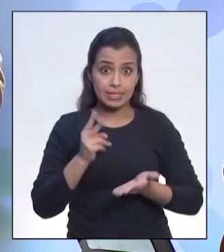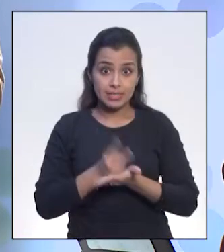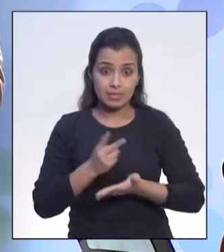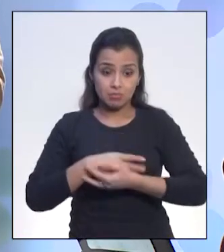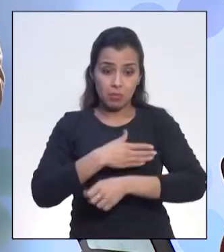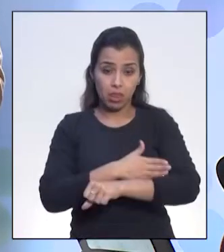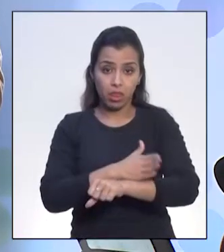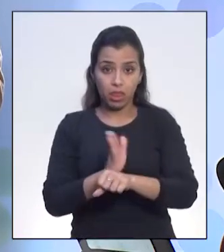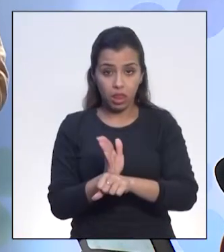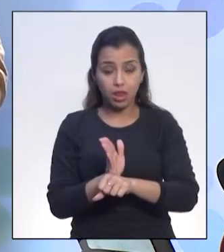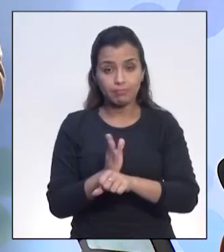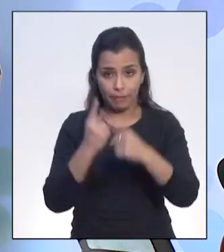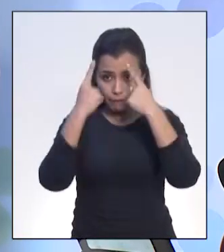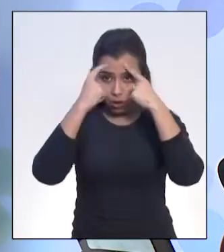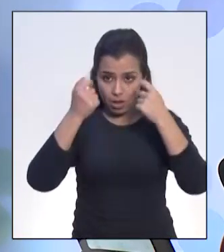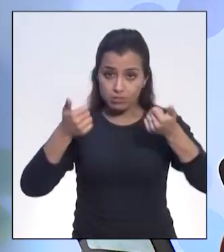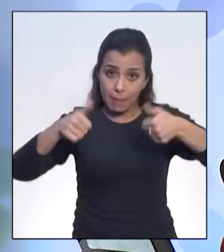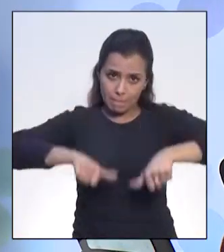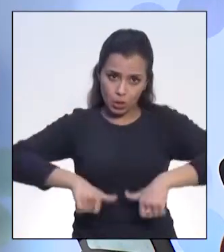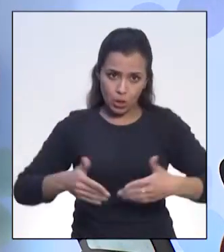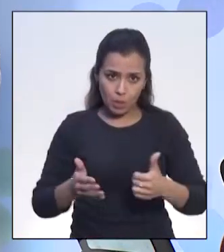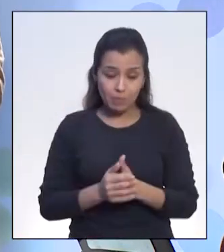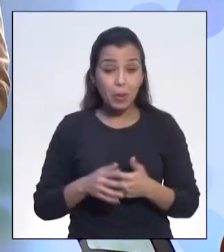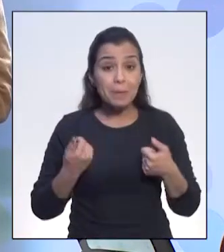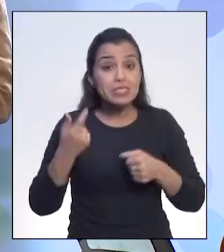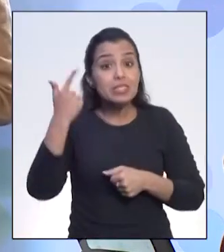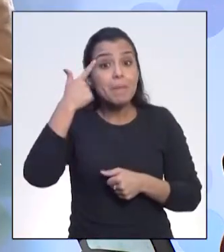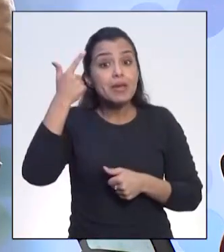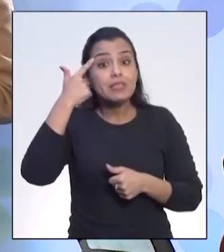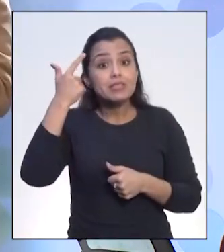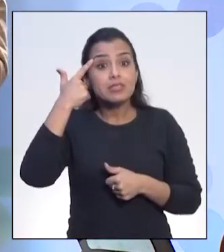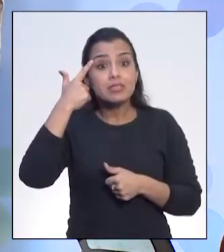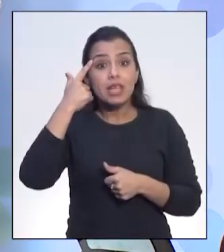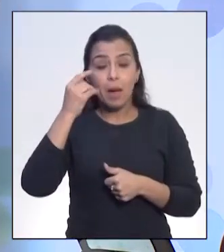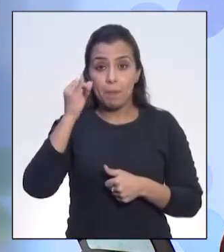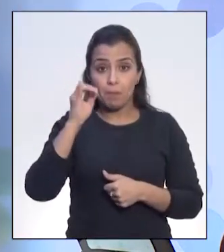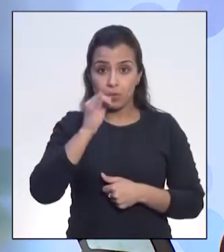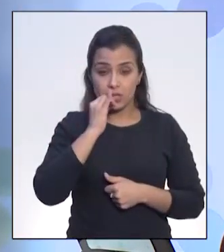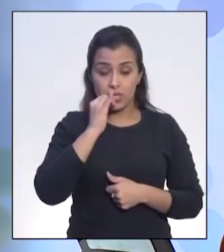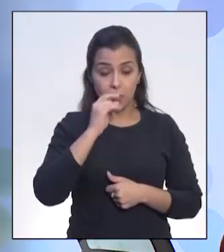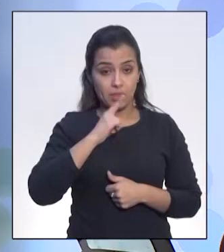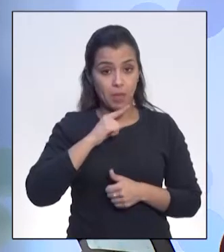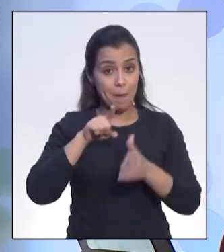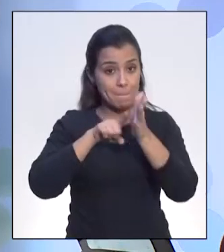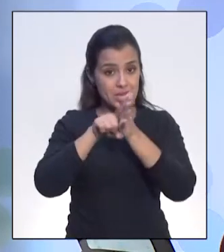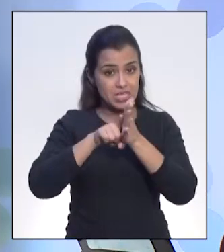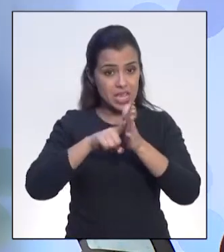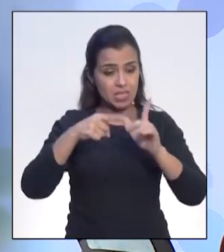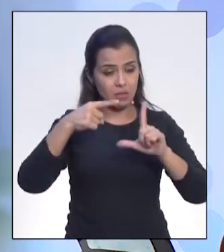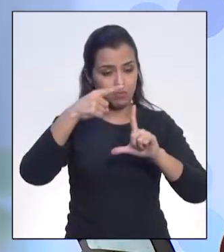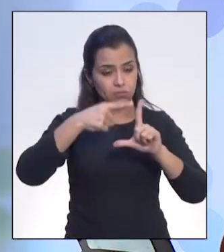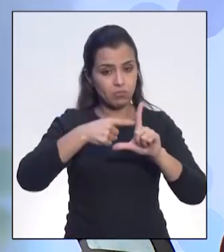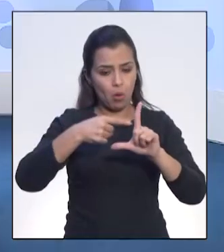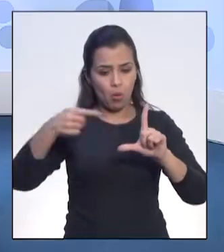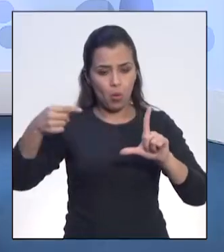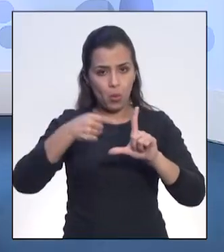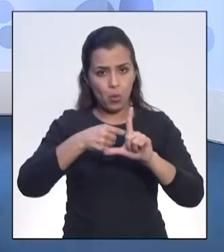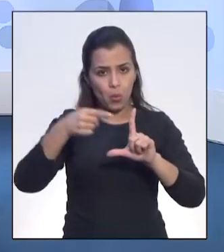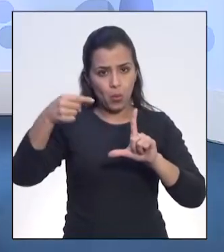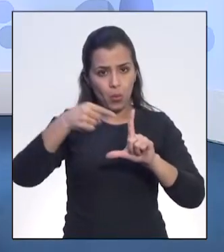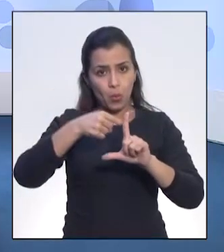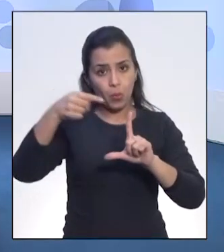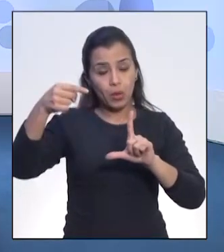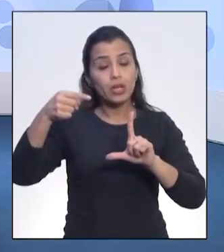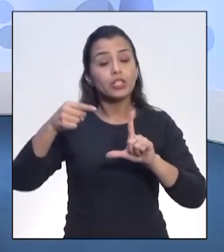precisamos pensar que existem muitos casos. E nessa pesquisa mesmo, foi refletido sobre a quantidade de